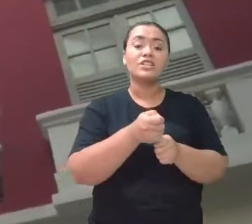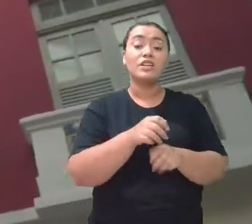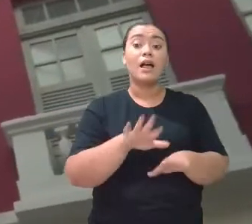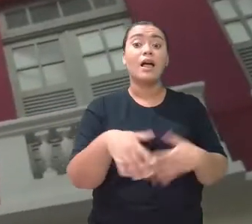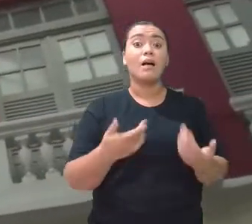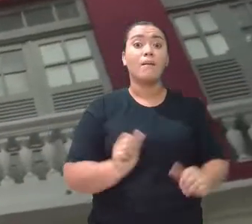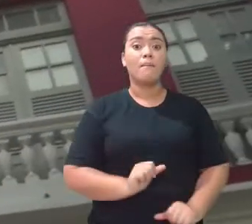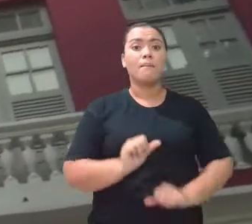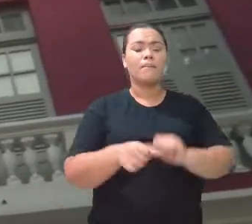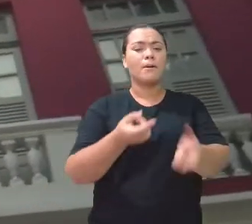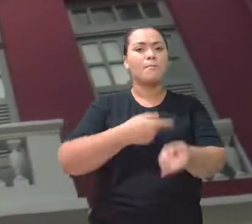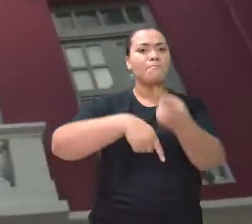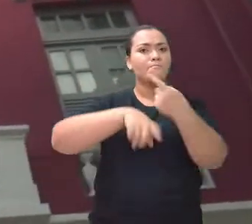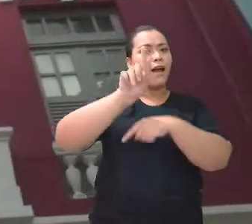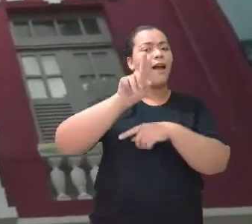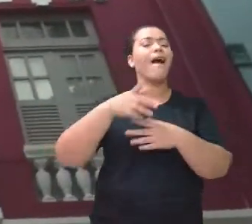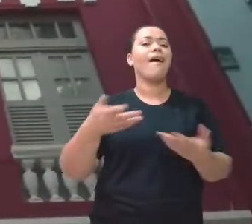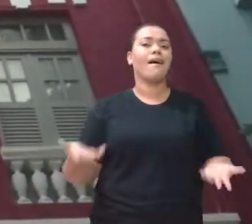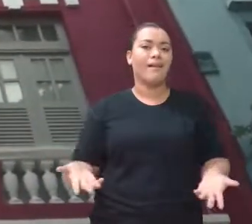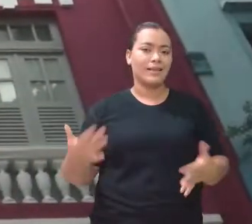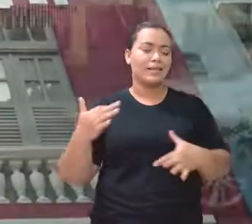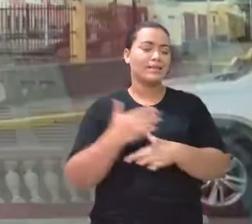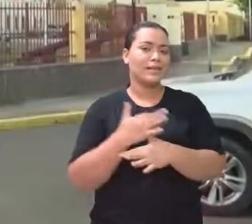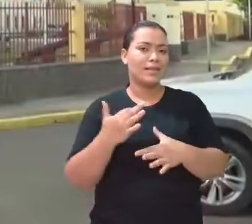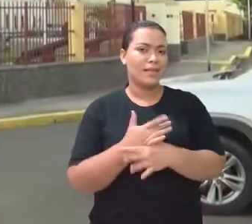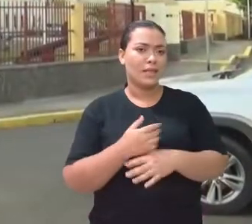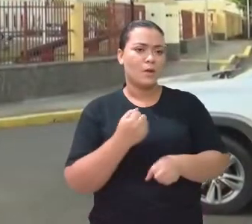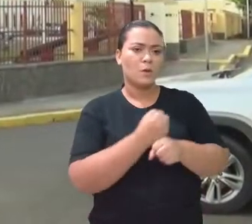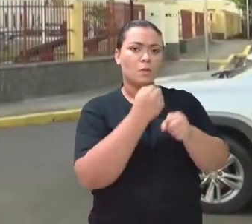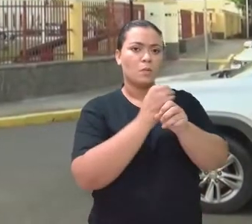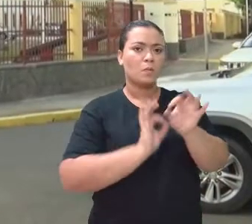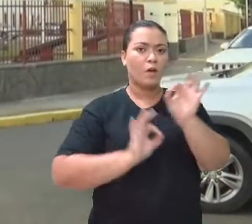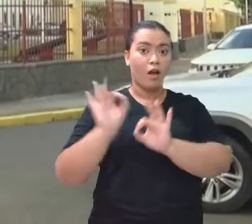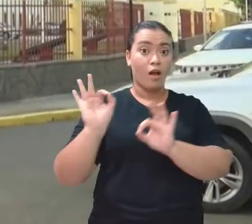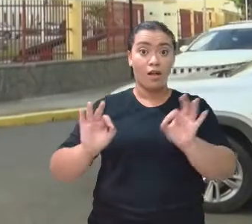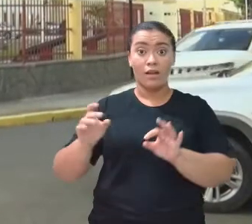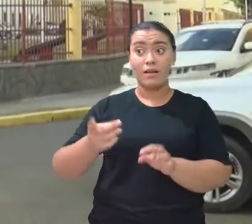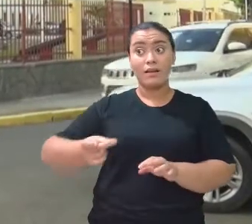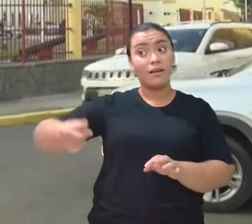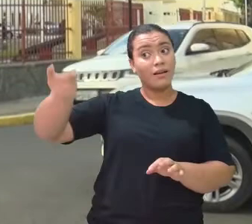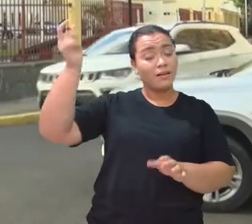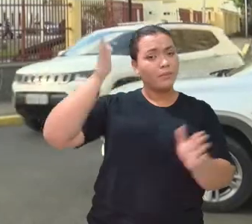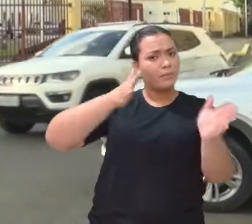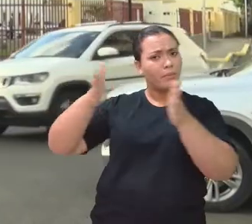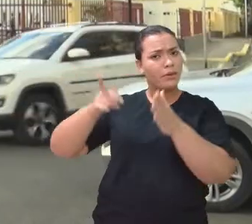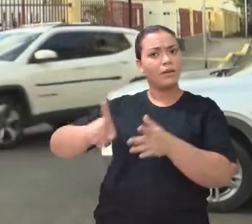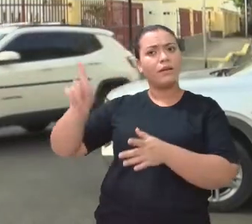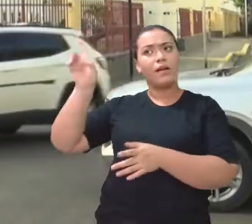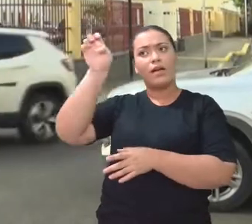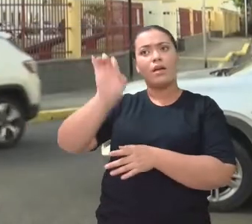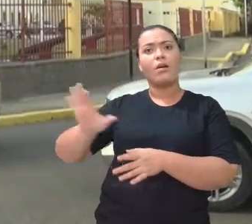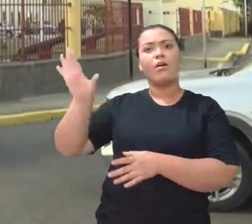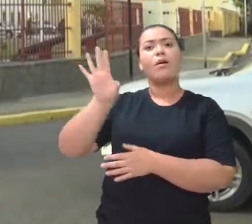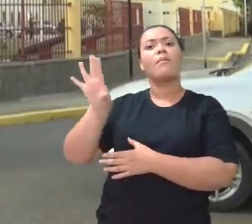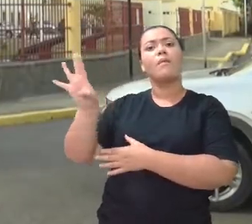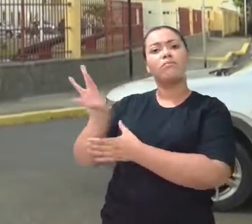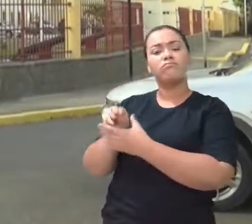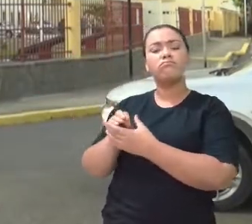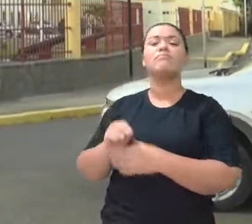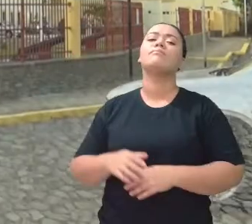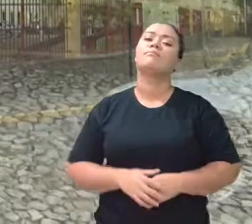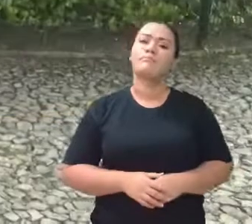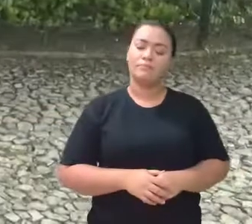uma cidade modernizada, né? À luz daquelas da Europa, certo?